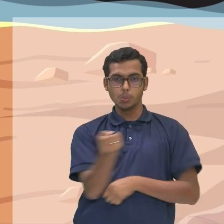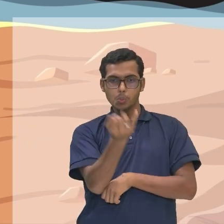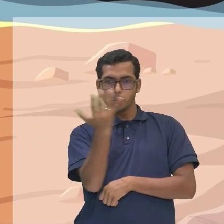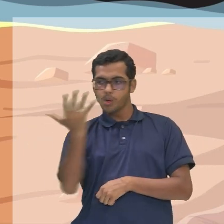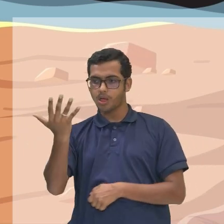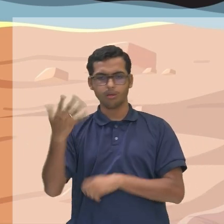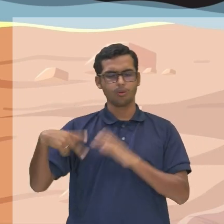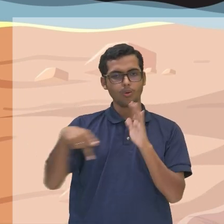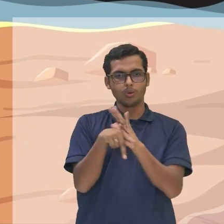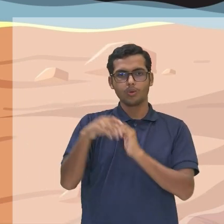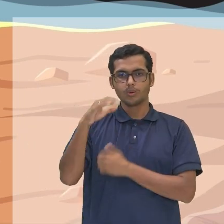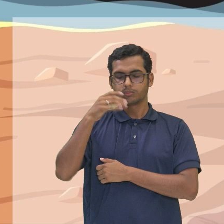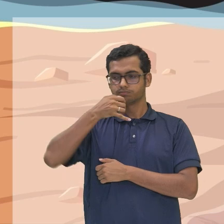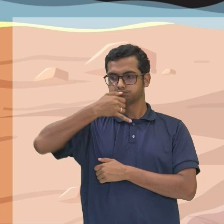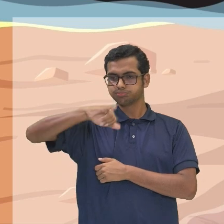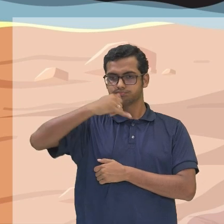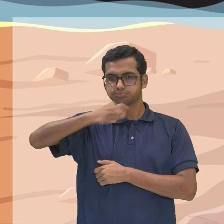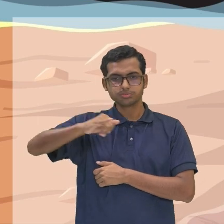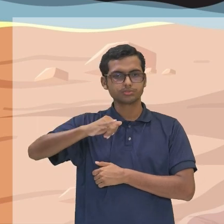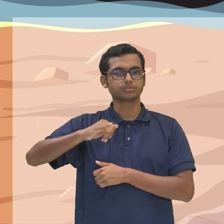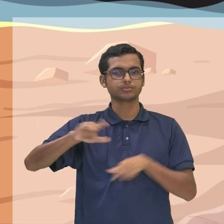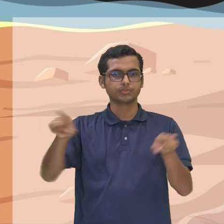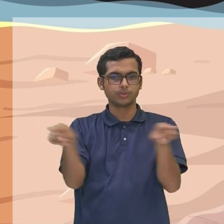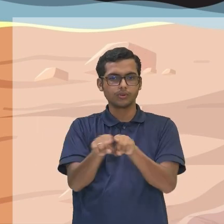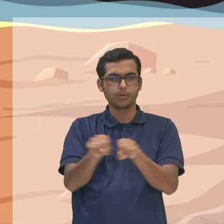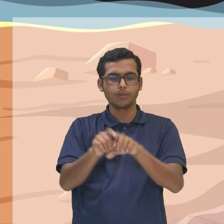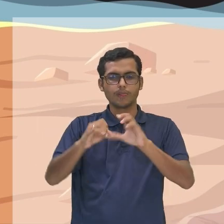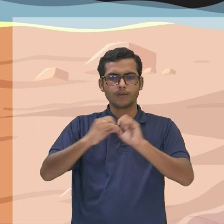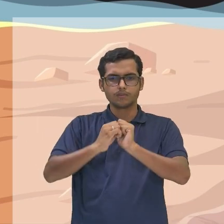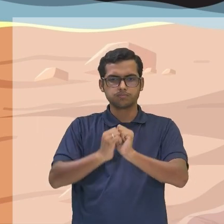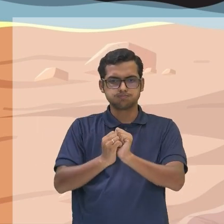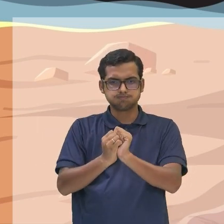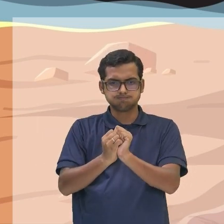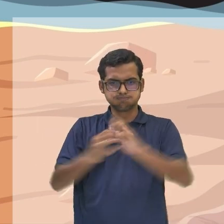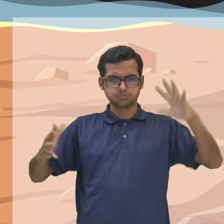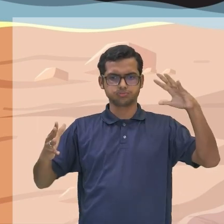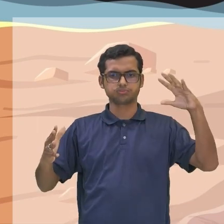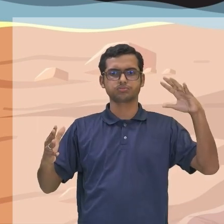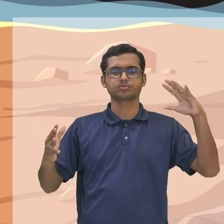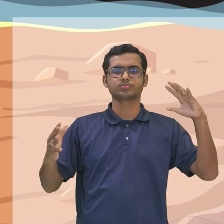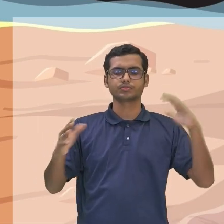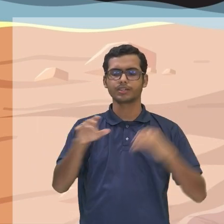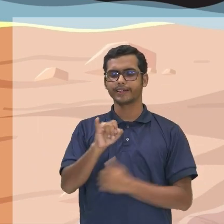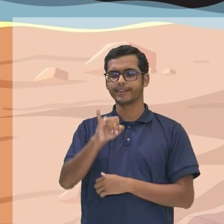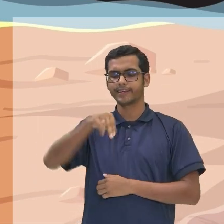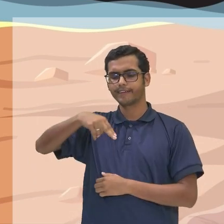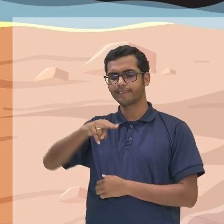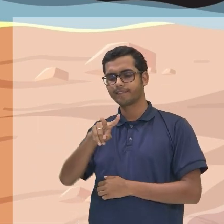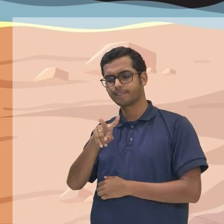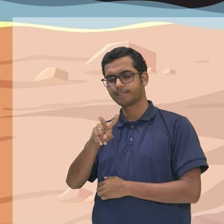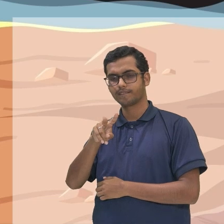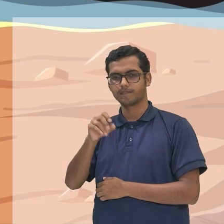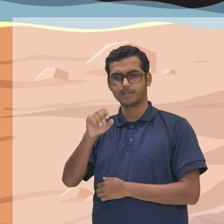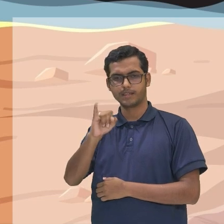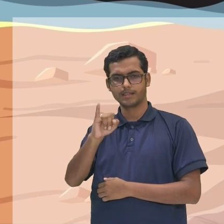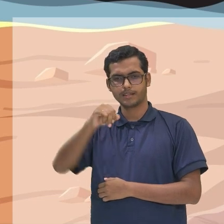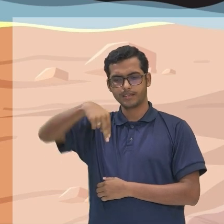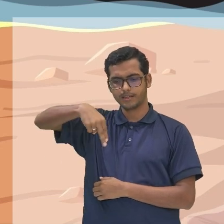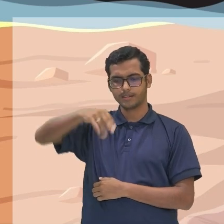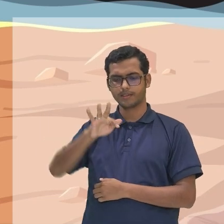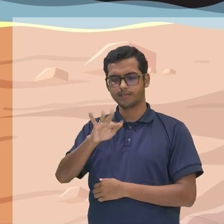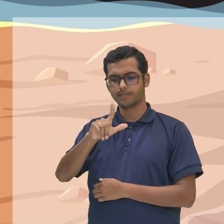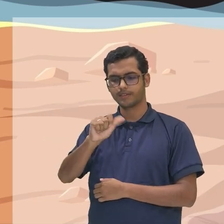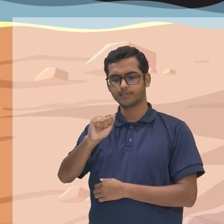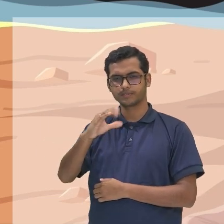ele começou a se expandir muito rapidamente, ocorreu um processo chamado de inflação, tá certo? Onde a matéria ficava